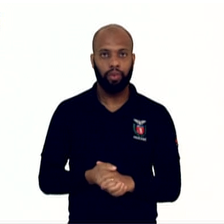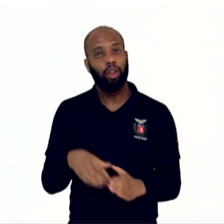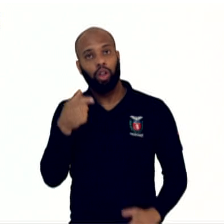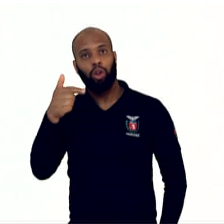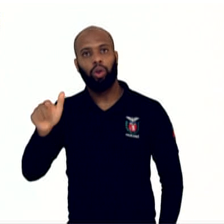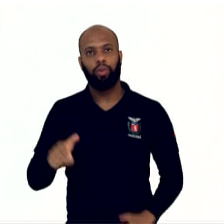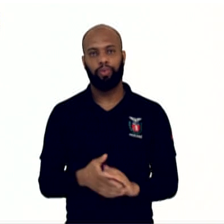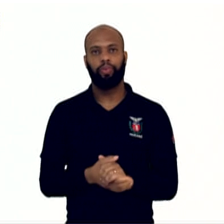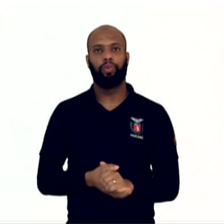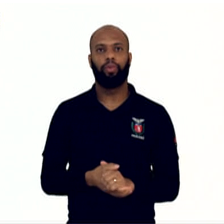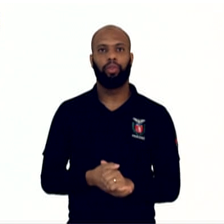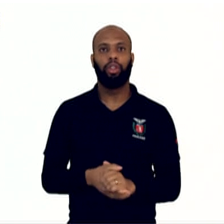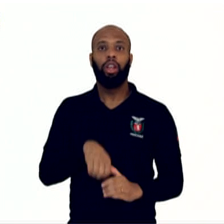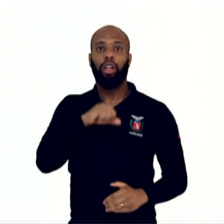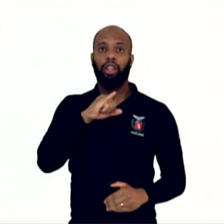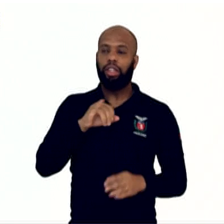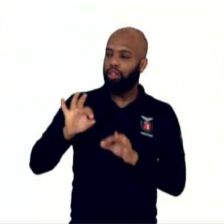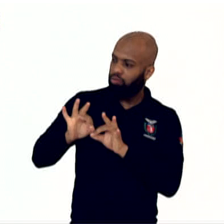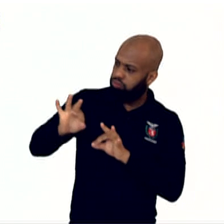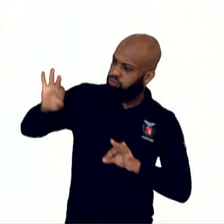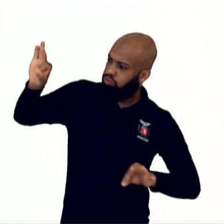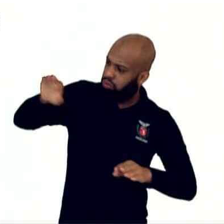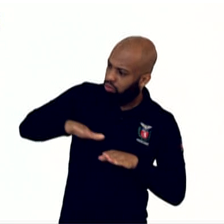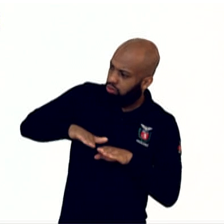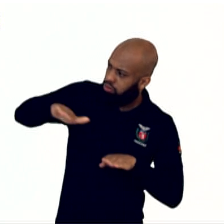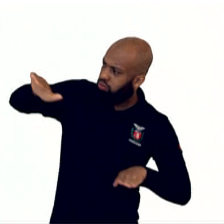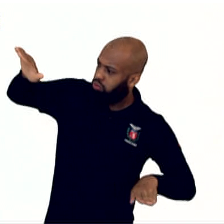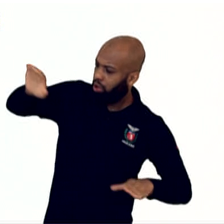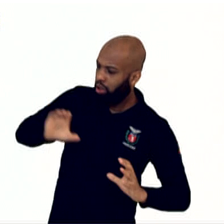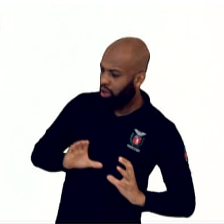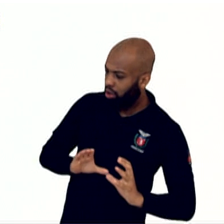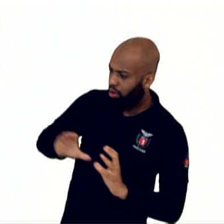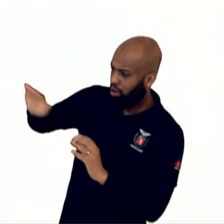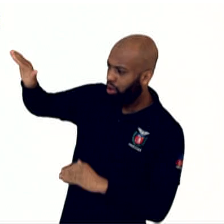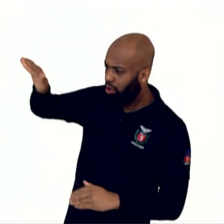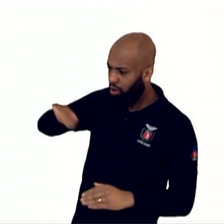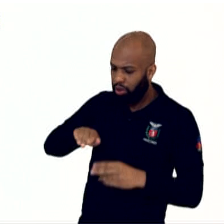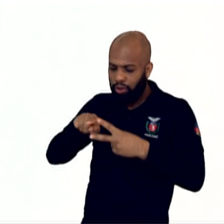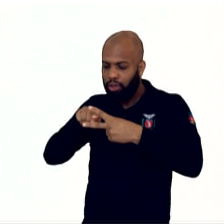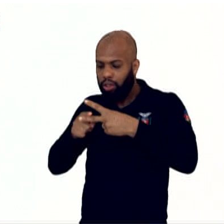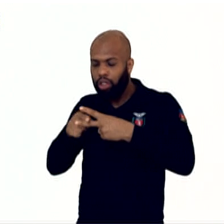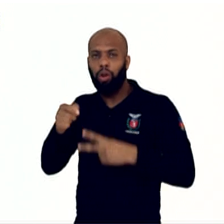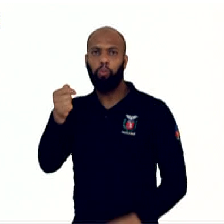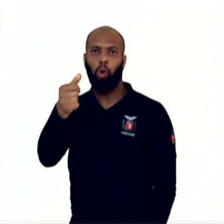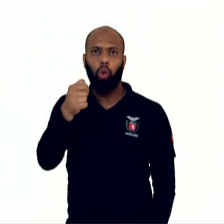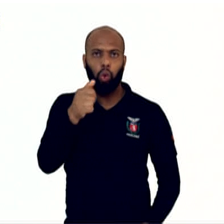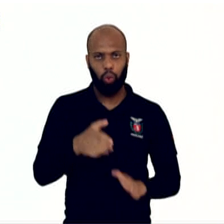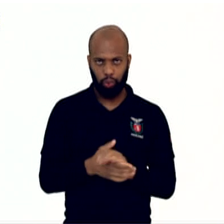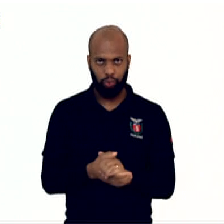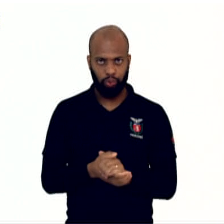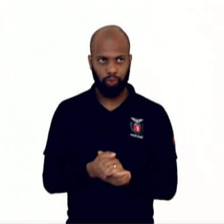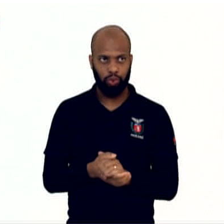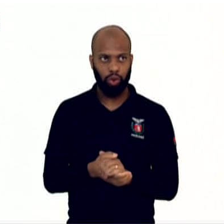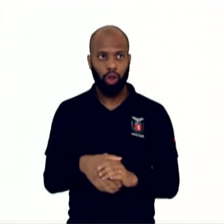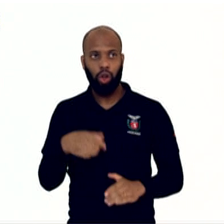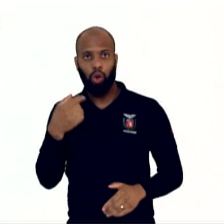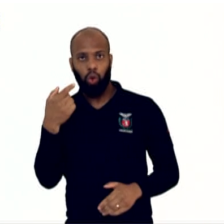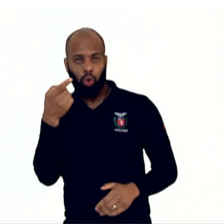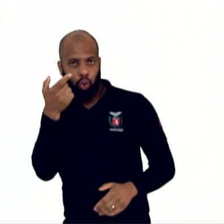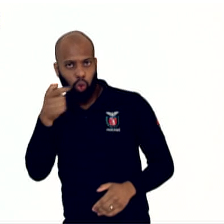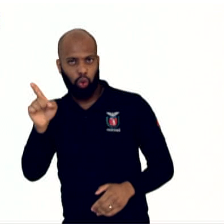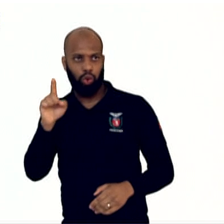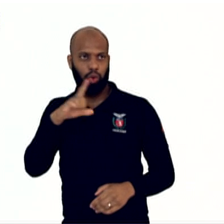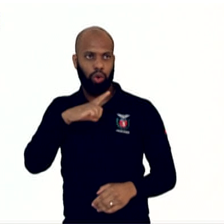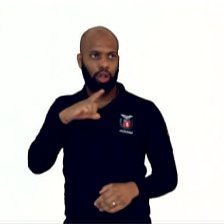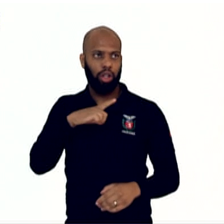Próximo, quanto maior o comprimento de um plano inclinado, menor a inclinação? E o último, a rosca presente na base das